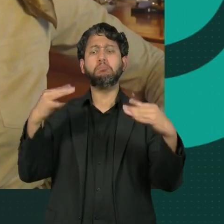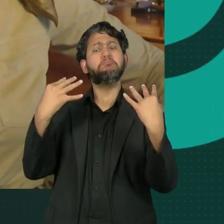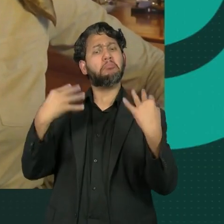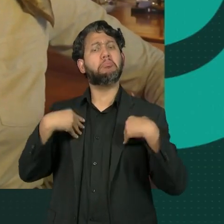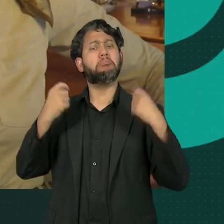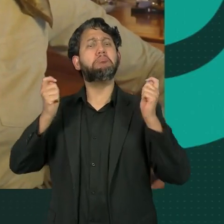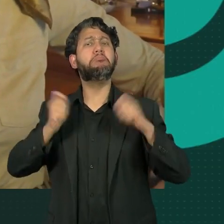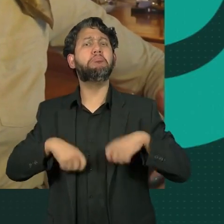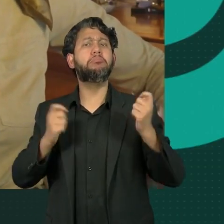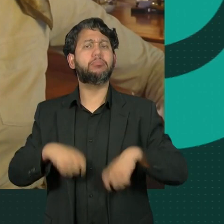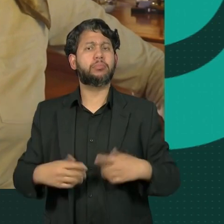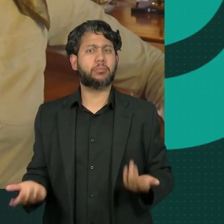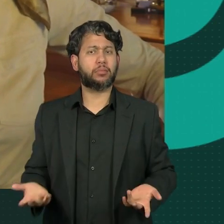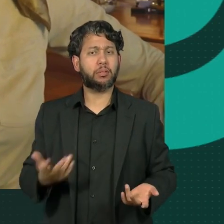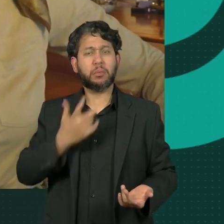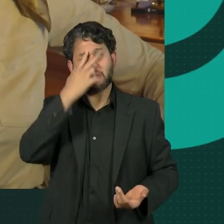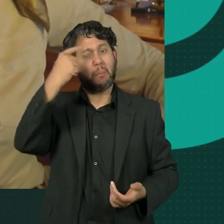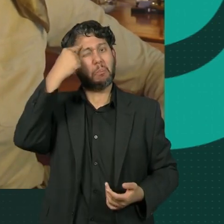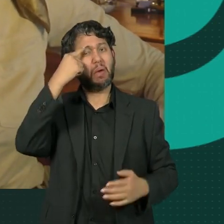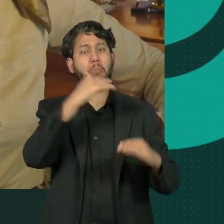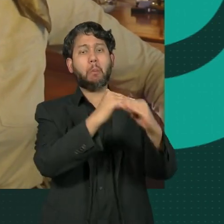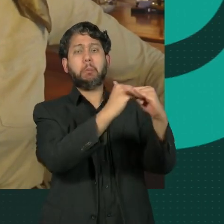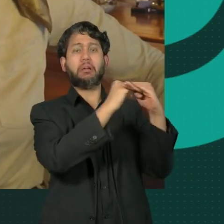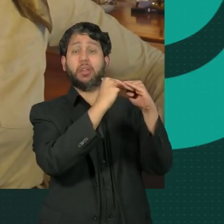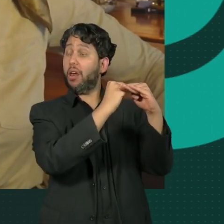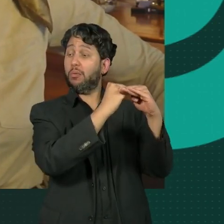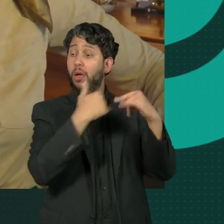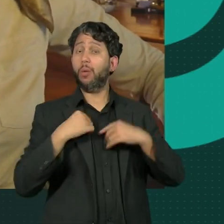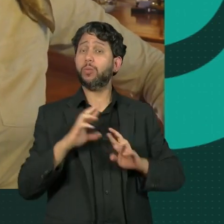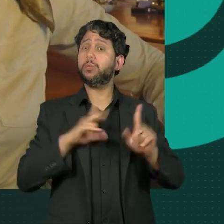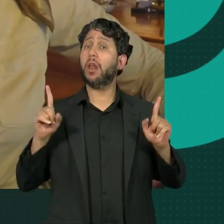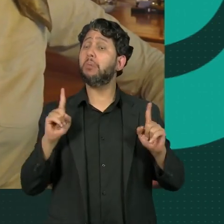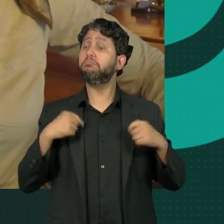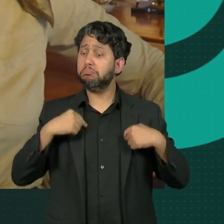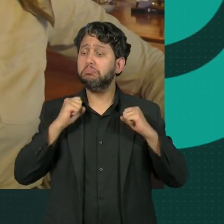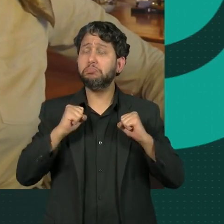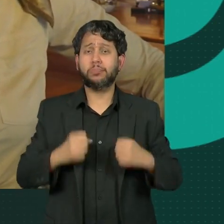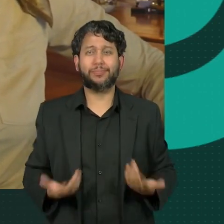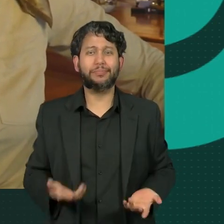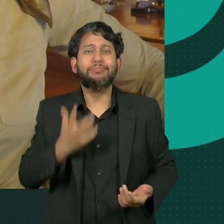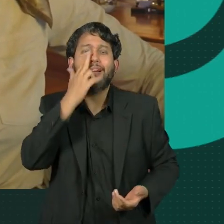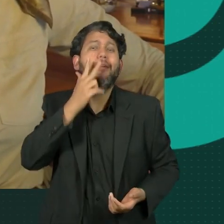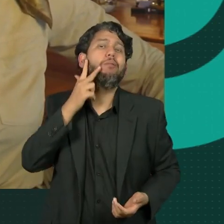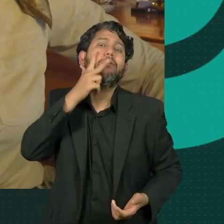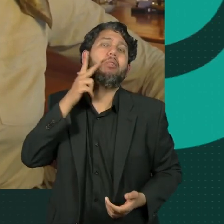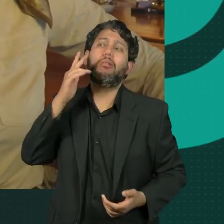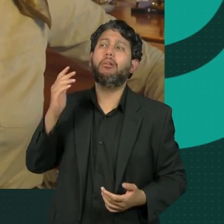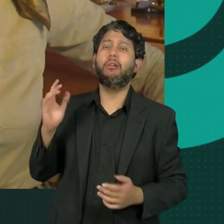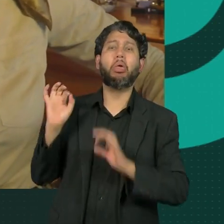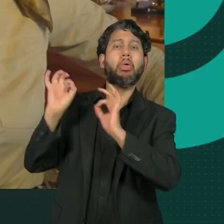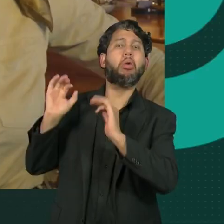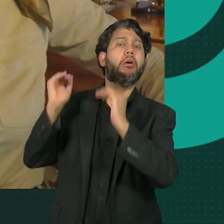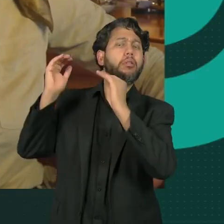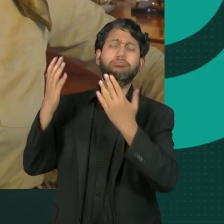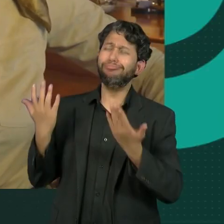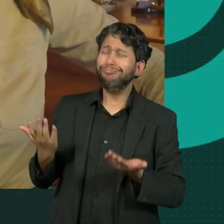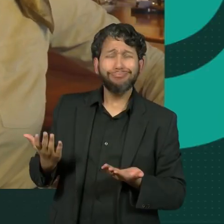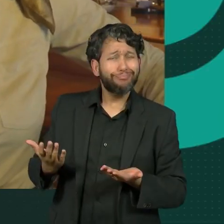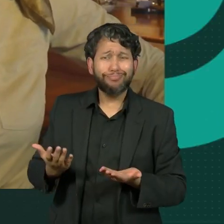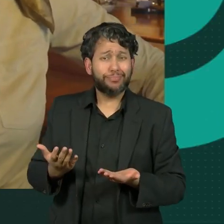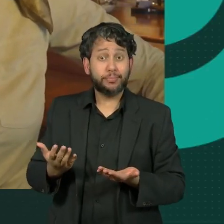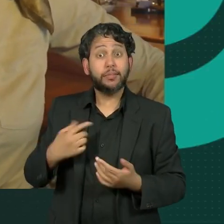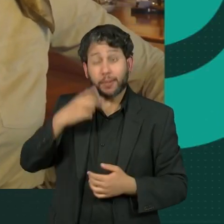esse padrão, esse tabu que foi colocado para o mundo do vinho. Mas, ao mesmo tempo, a gente